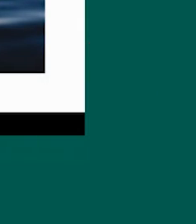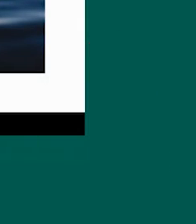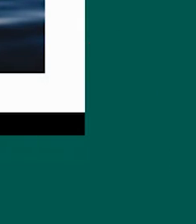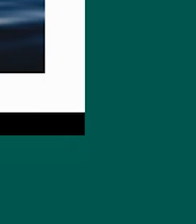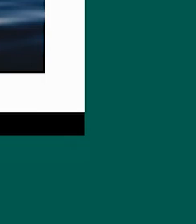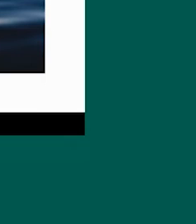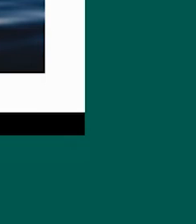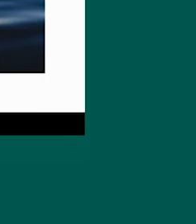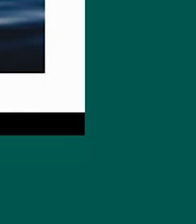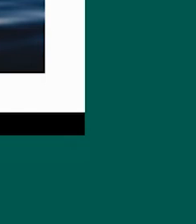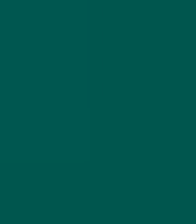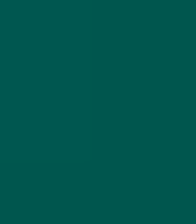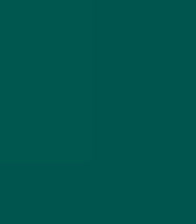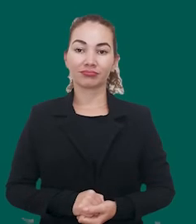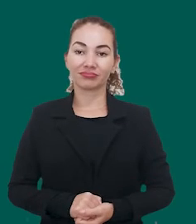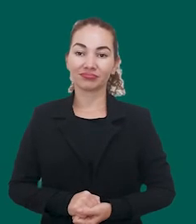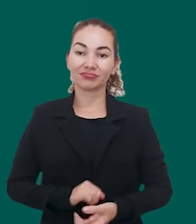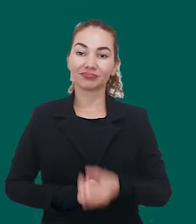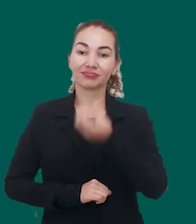Muito obrigada.